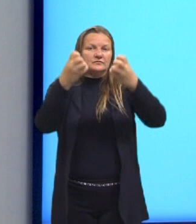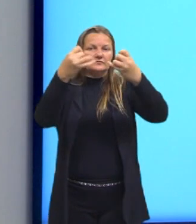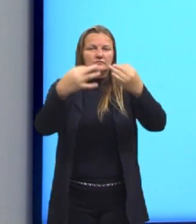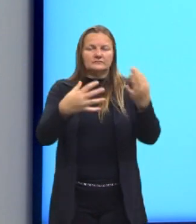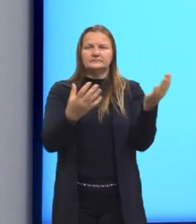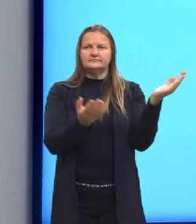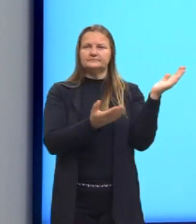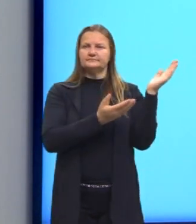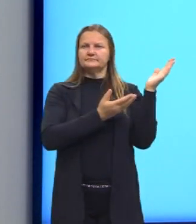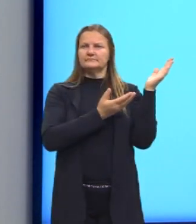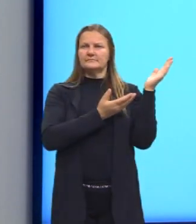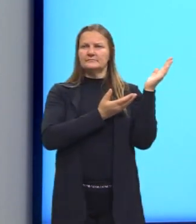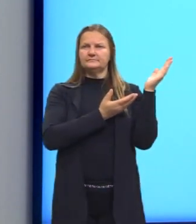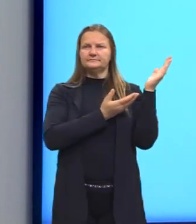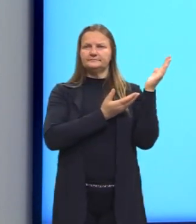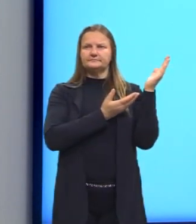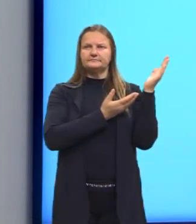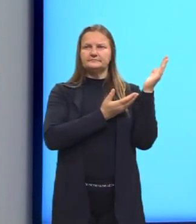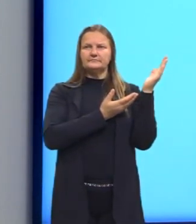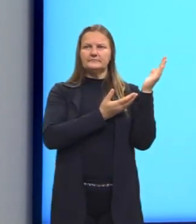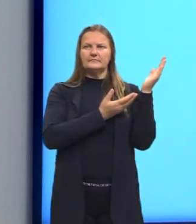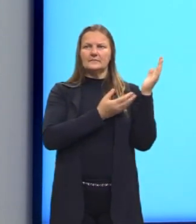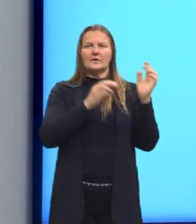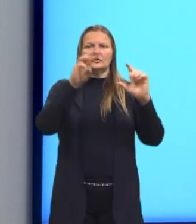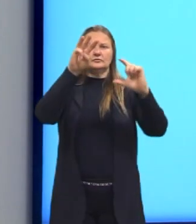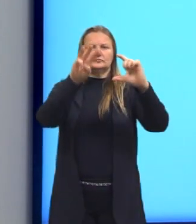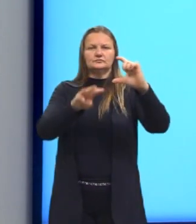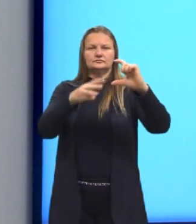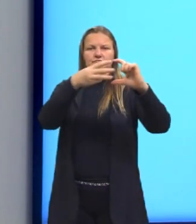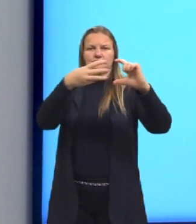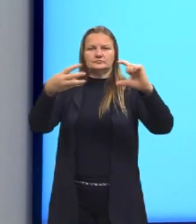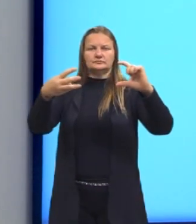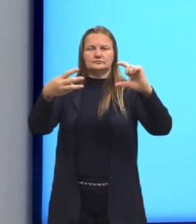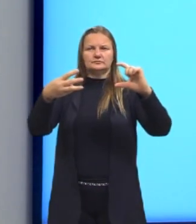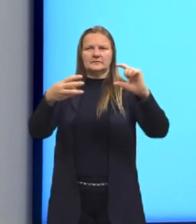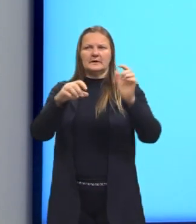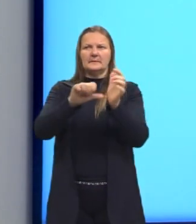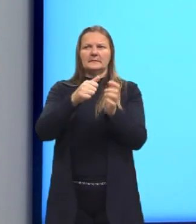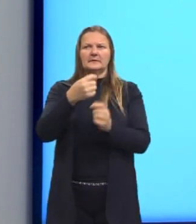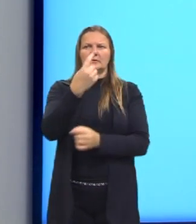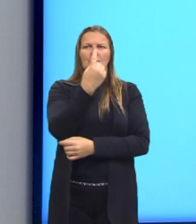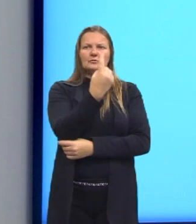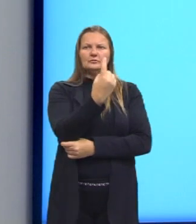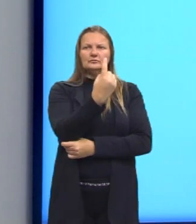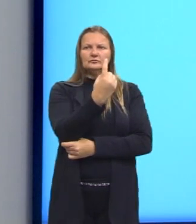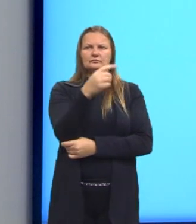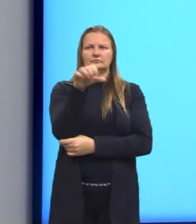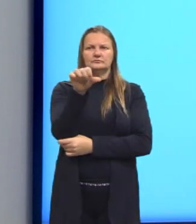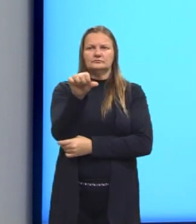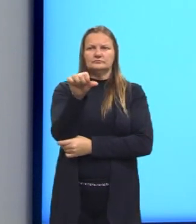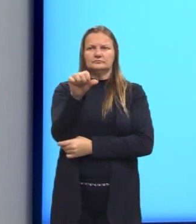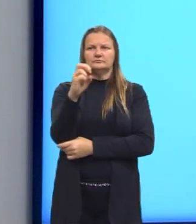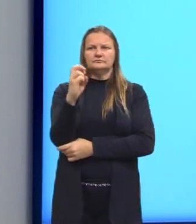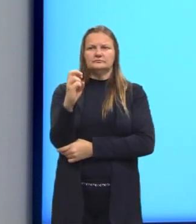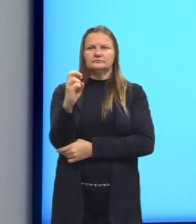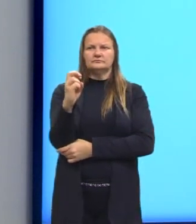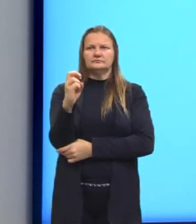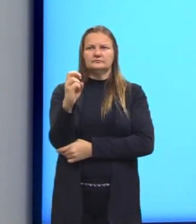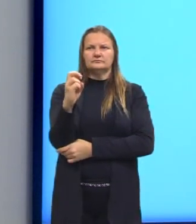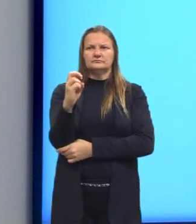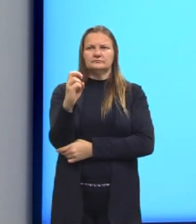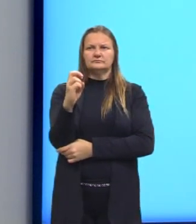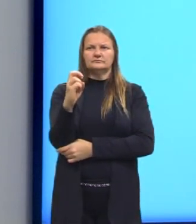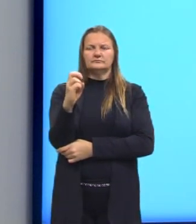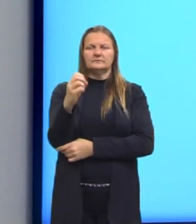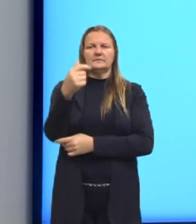Então, nós temos a matriz de ordem 3. Na primeira linha, nós temos os elementos 1, 9 e